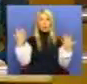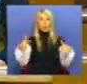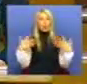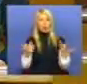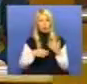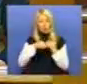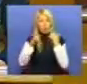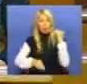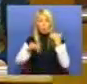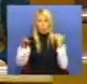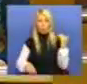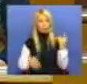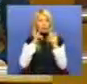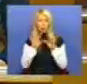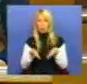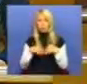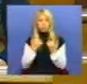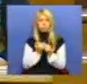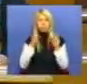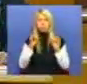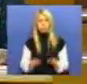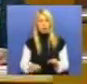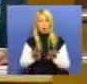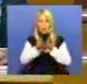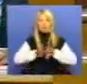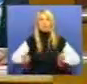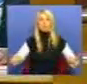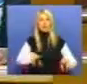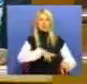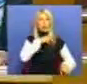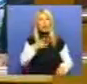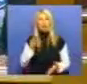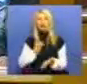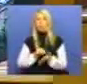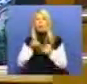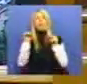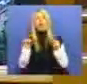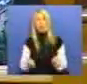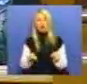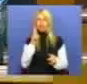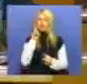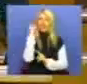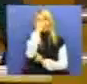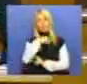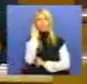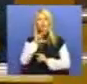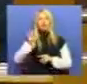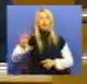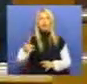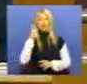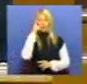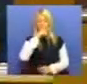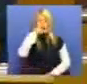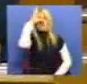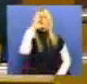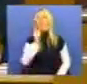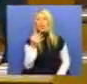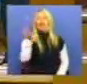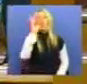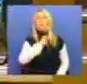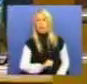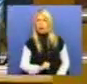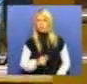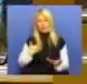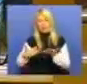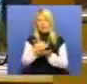do divórcio social entre ricos e pobres, é hoje o retrato do país. Para quem governa, o Partido Socialista. Dados